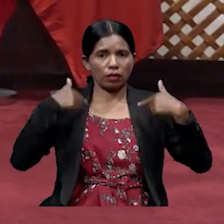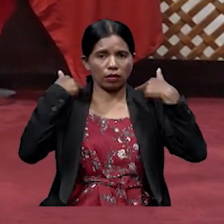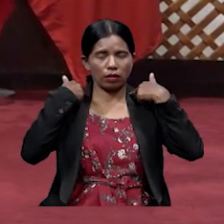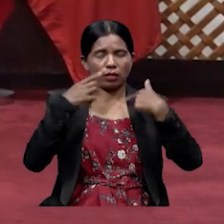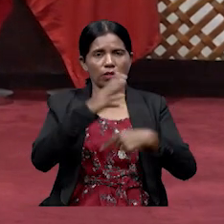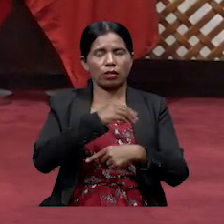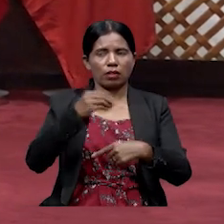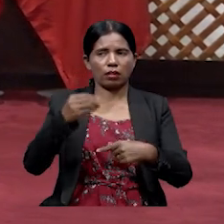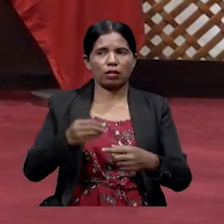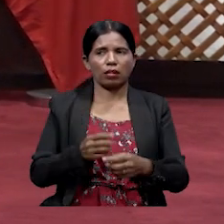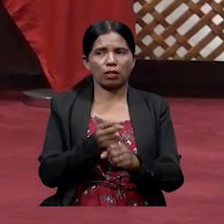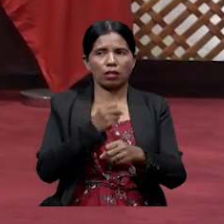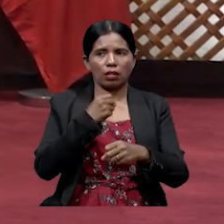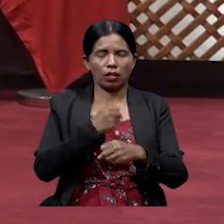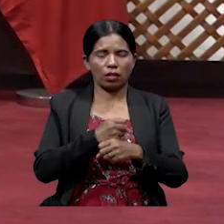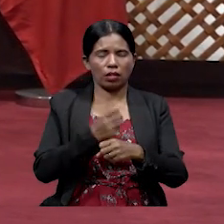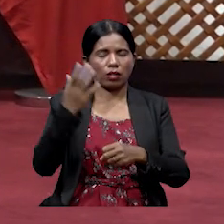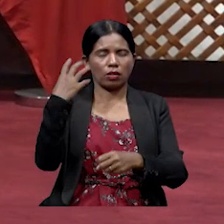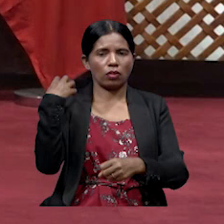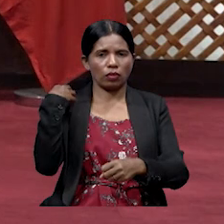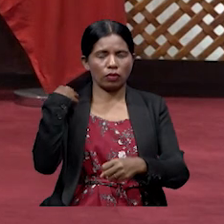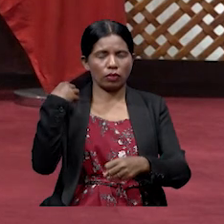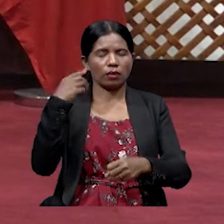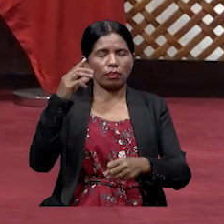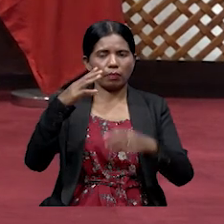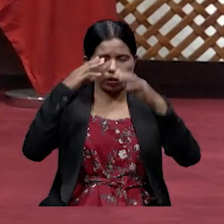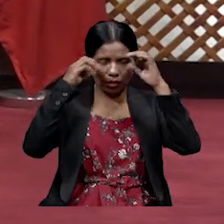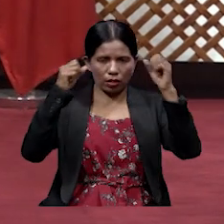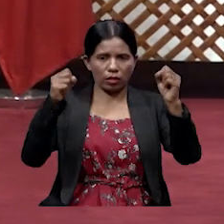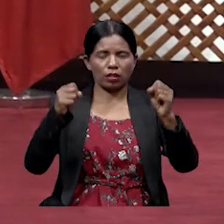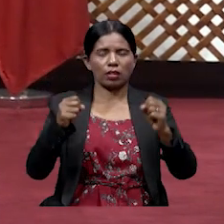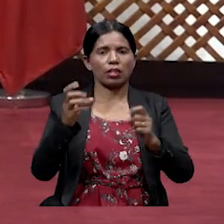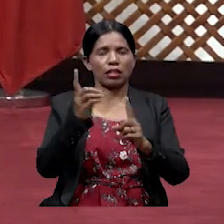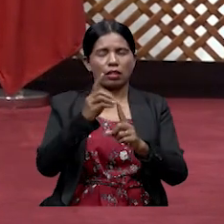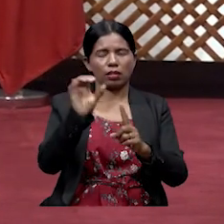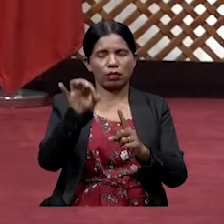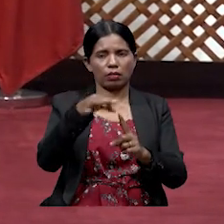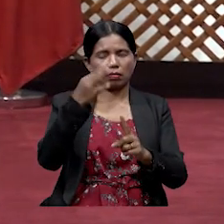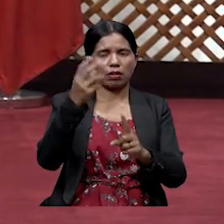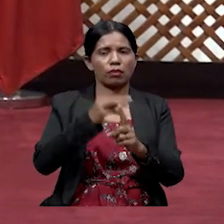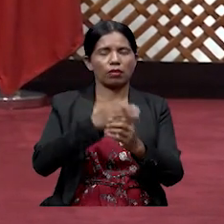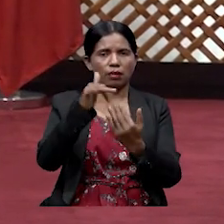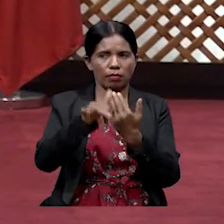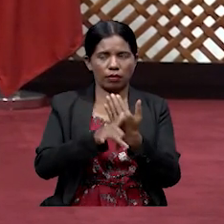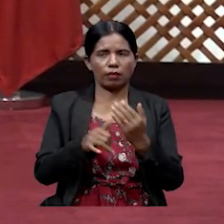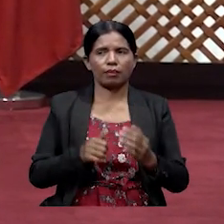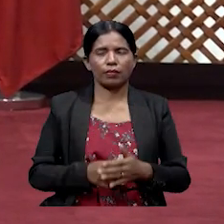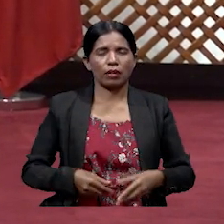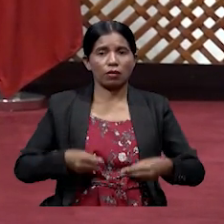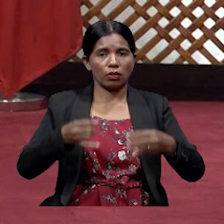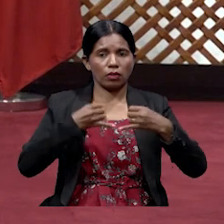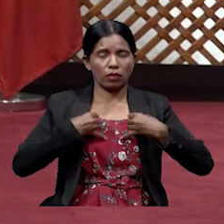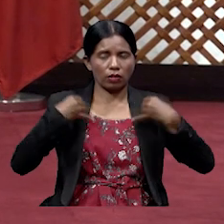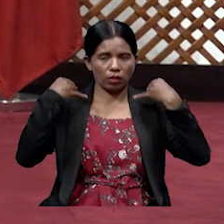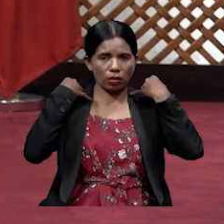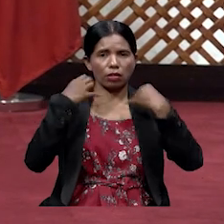Dom Henrique, né? Halau e Palácio Presidencial Nicola Lobato e Halauron Sanurecencia Fulan Maio, né? Grande colar da Ordem do